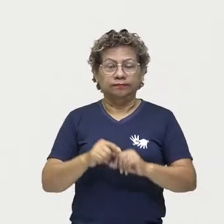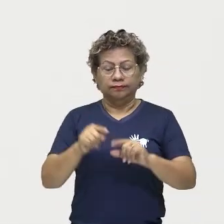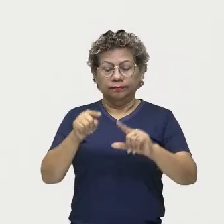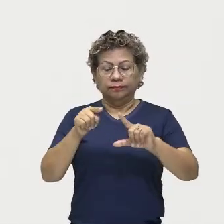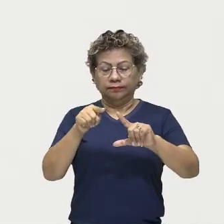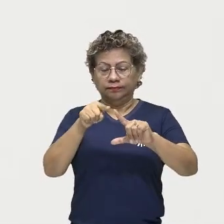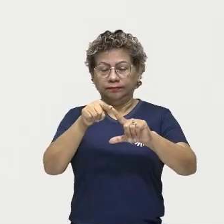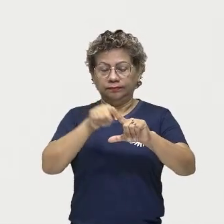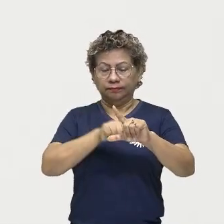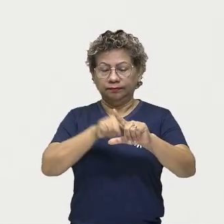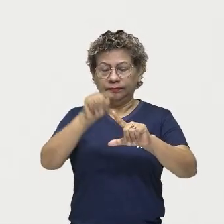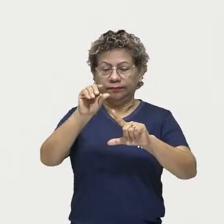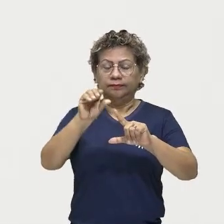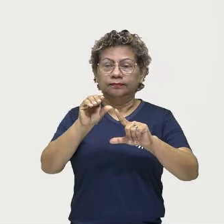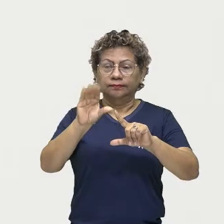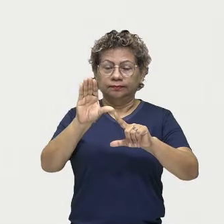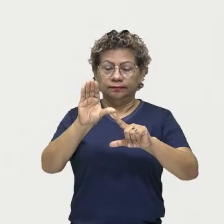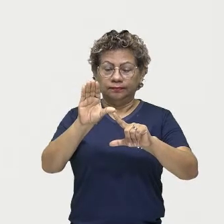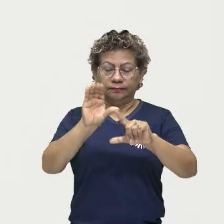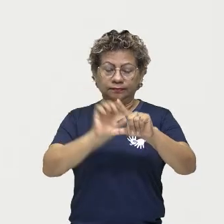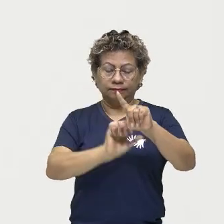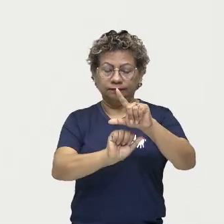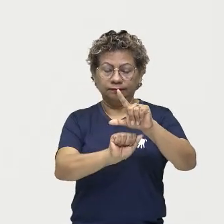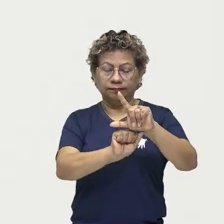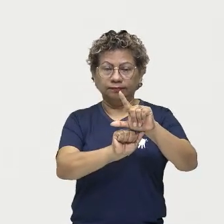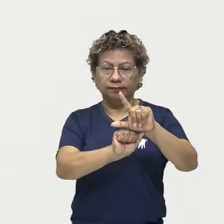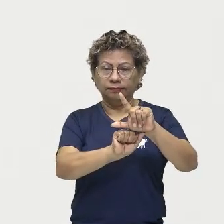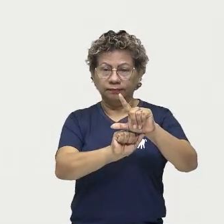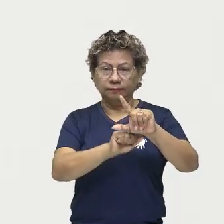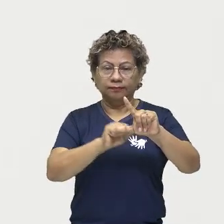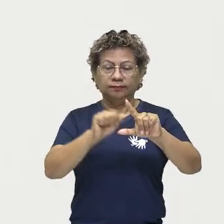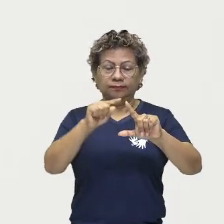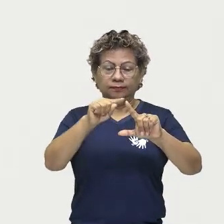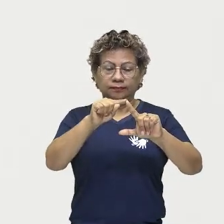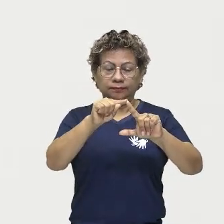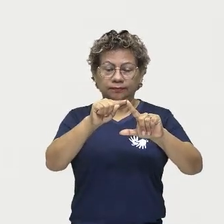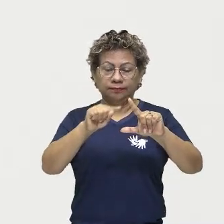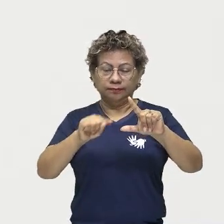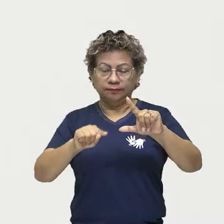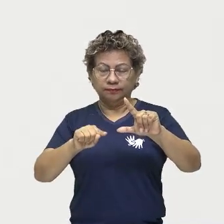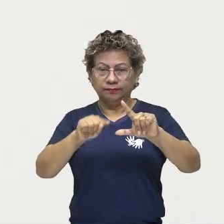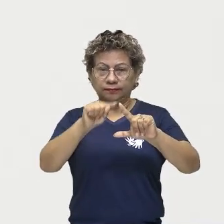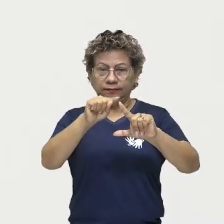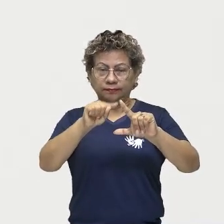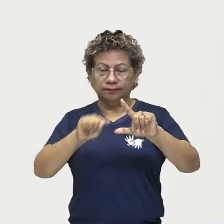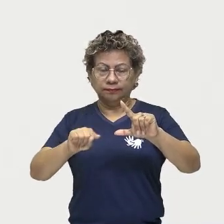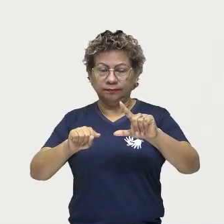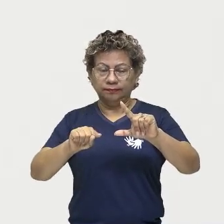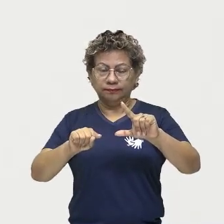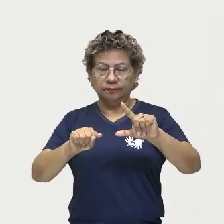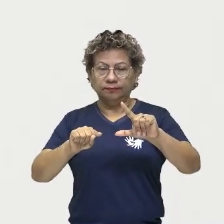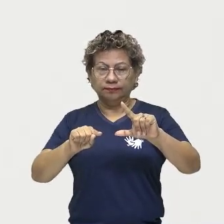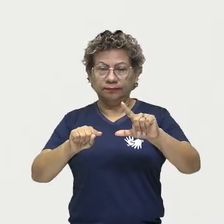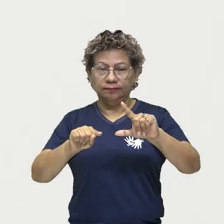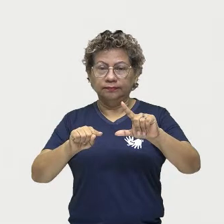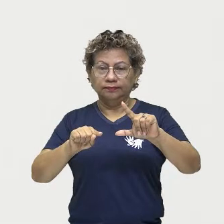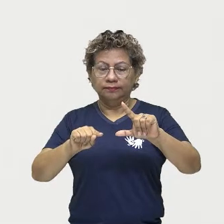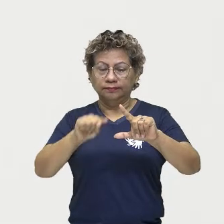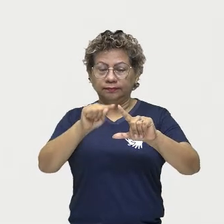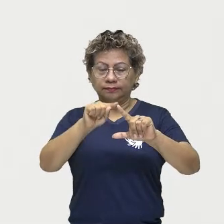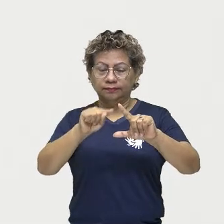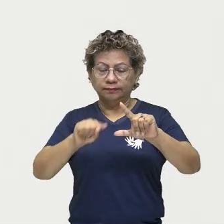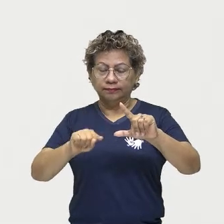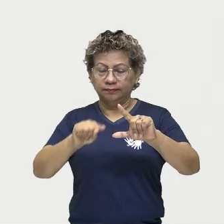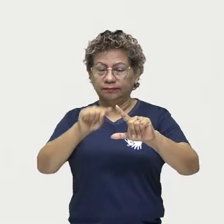nós determinamos essa primeira altura aqui, e em seguida vamos determinar as duas próximas alturas,